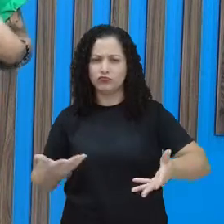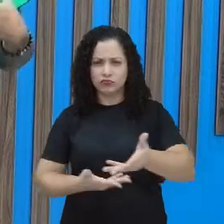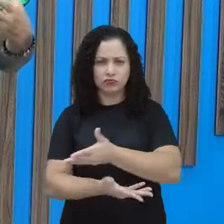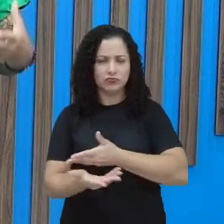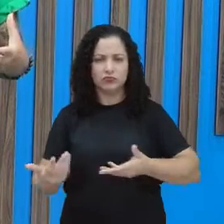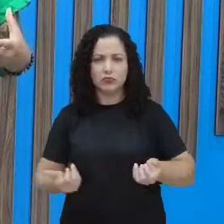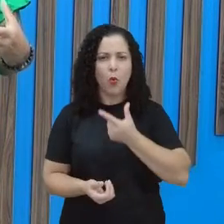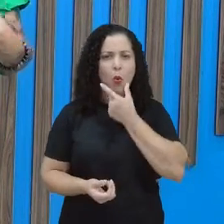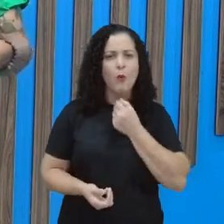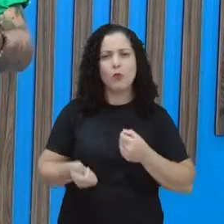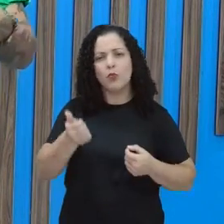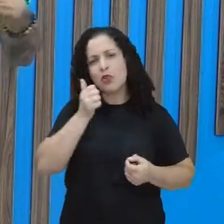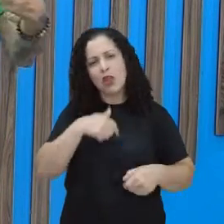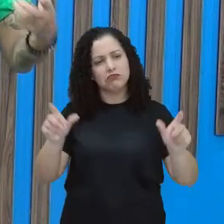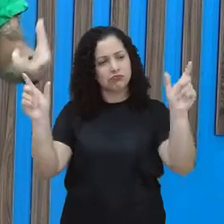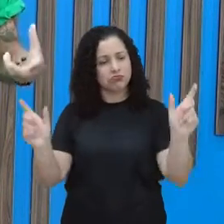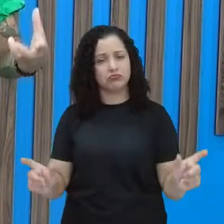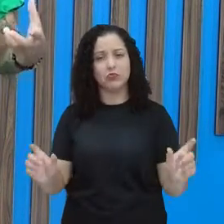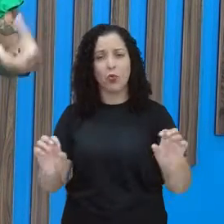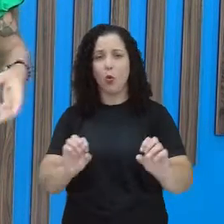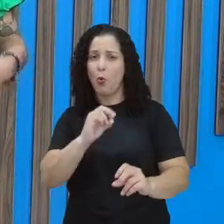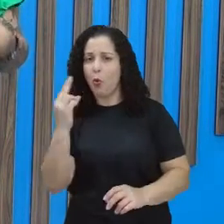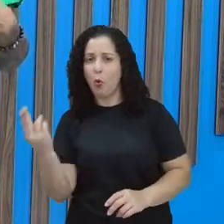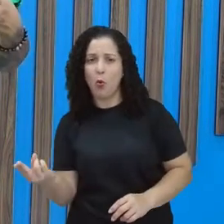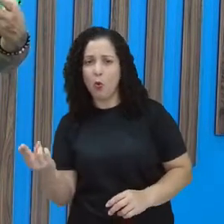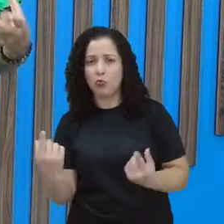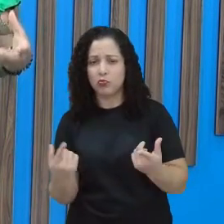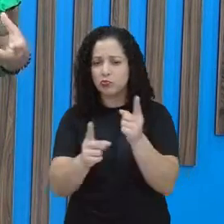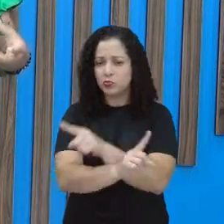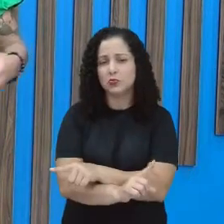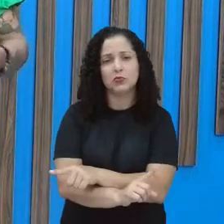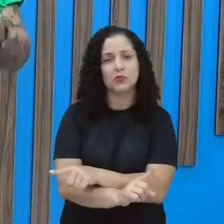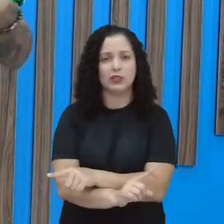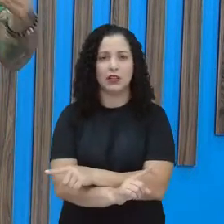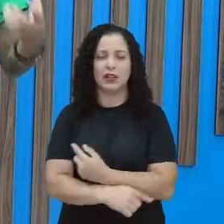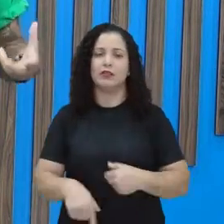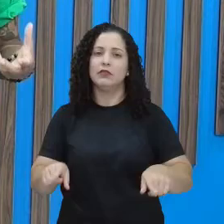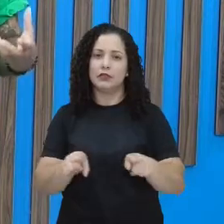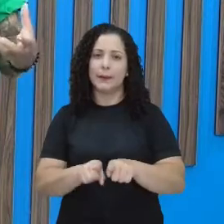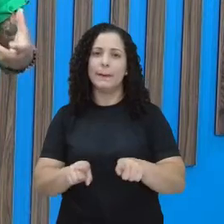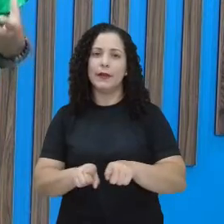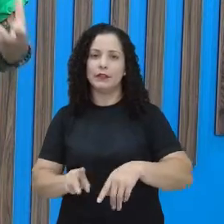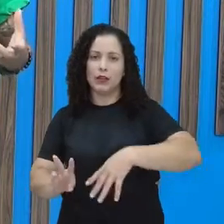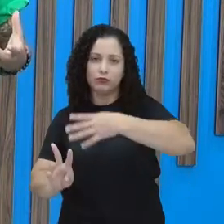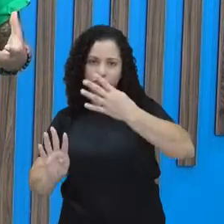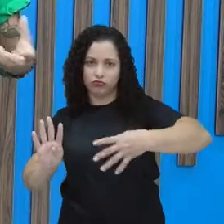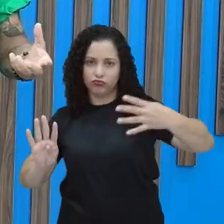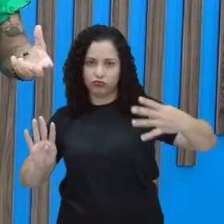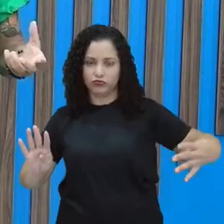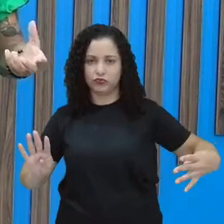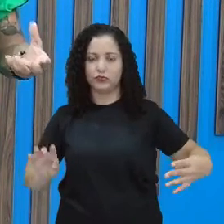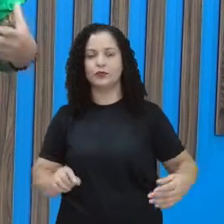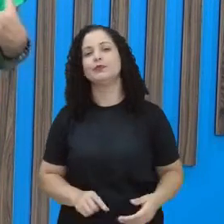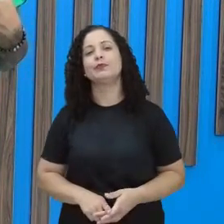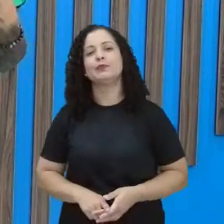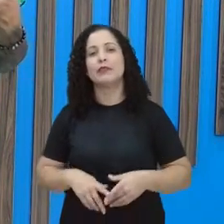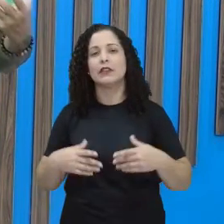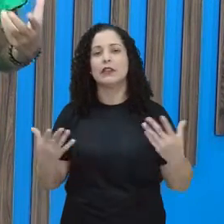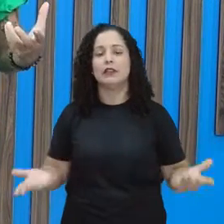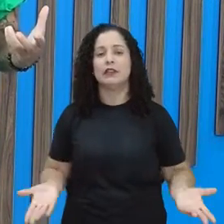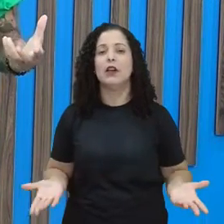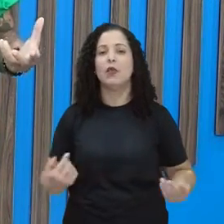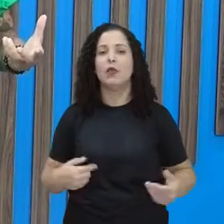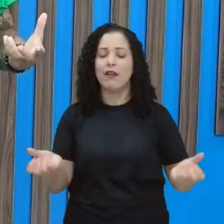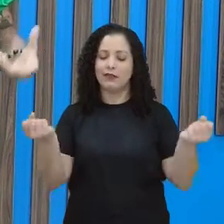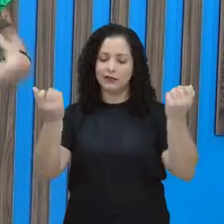se a pessoa escolhe alguém de sexo oposto, com as relações heterossexuais, tá, gente? Então, a sexualidade ela